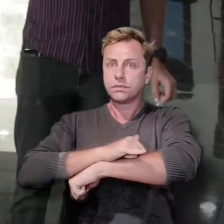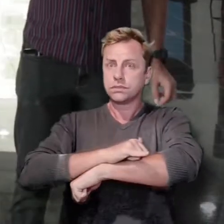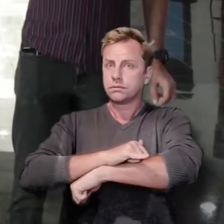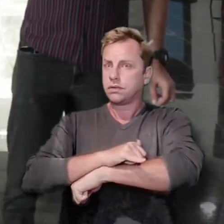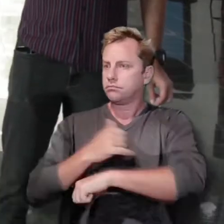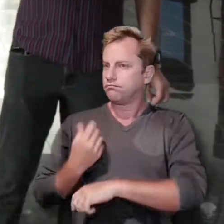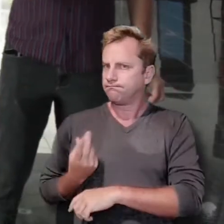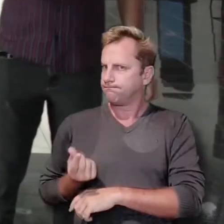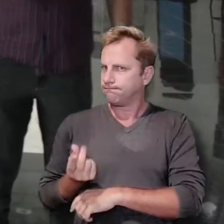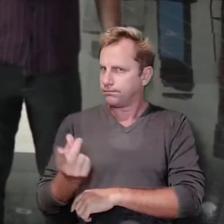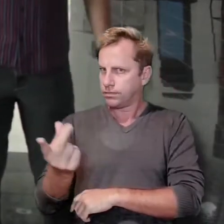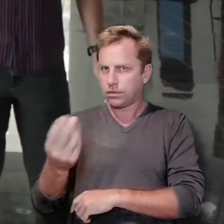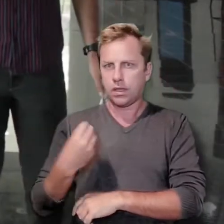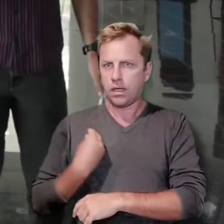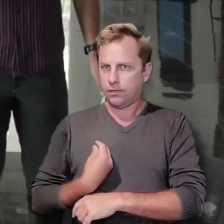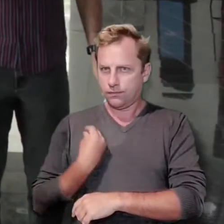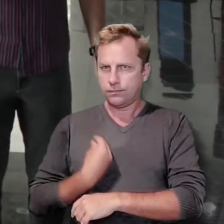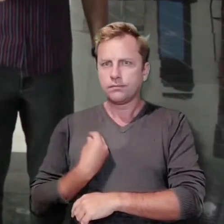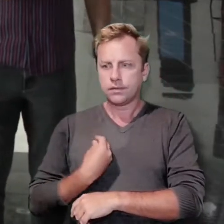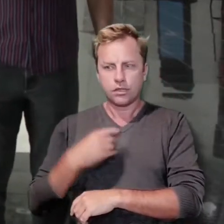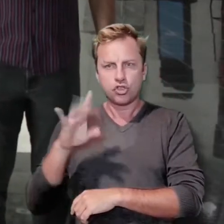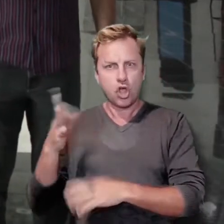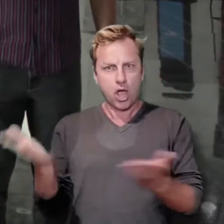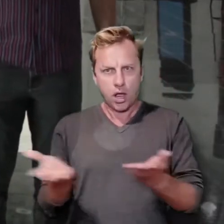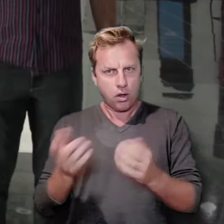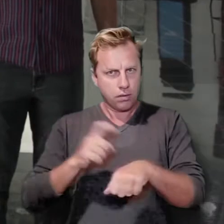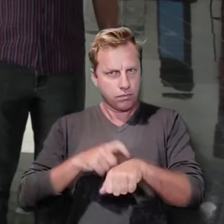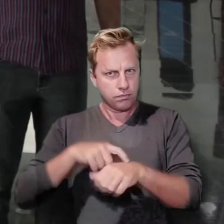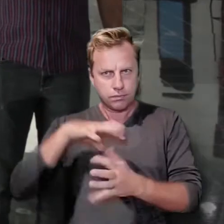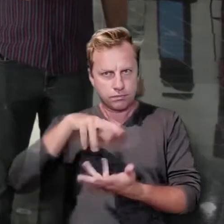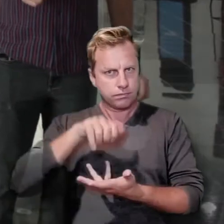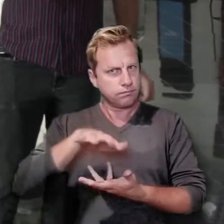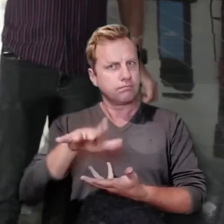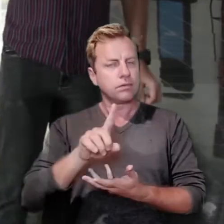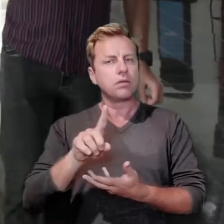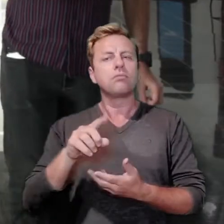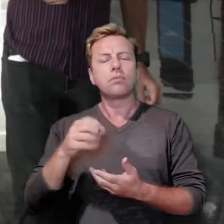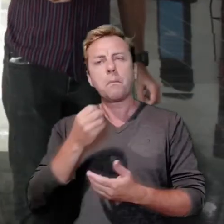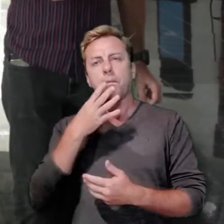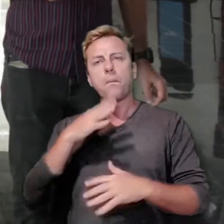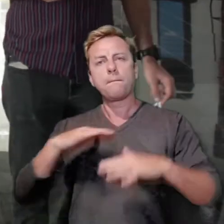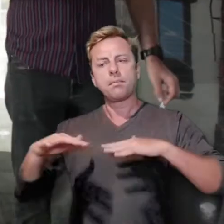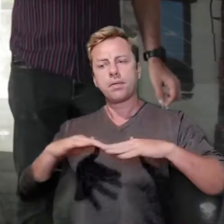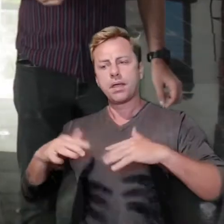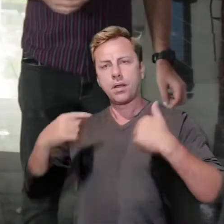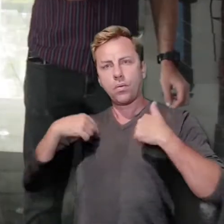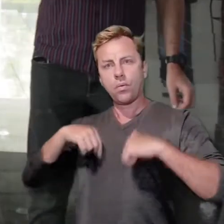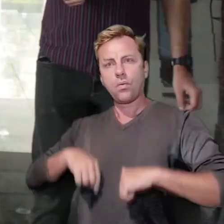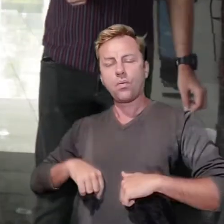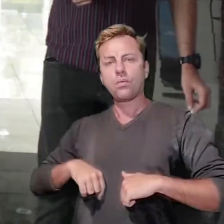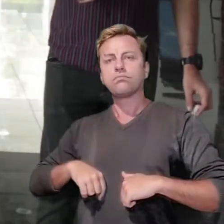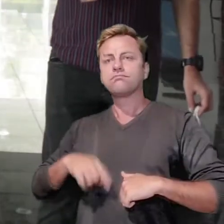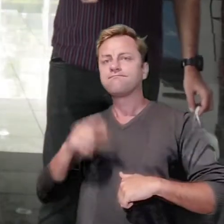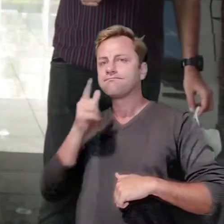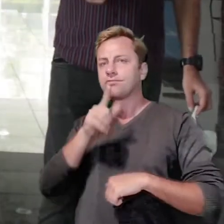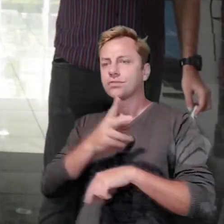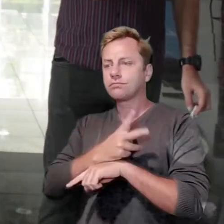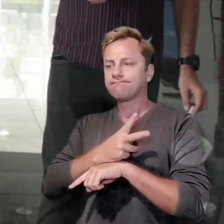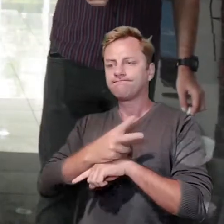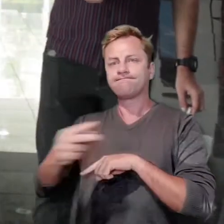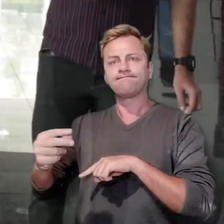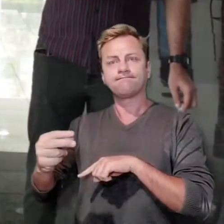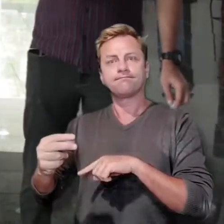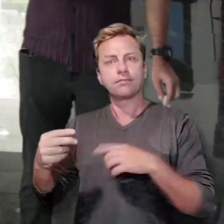obesidade durante toda a nossa vida, não só agora no momento de pandemia, pode preparar o nosso corpo para responder de forma